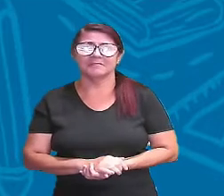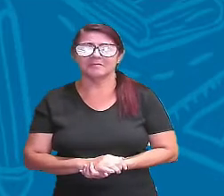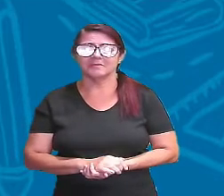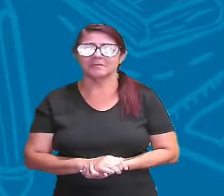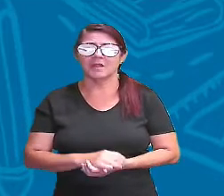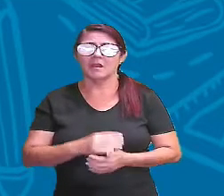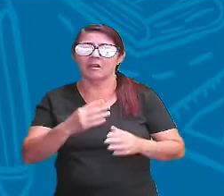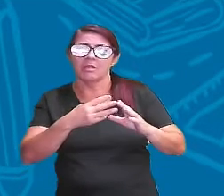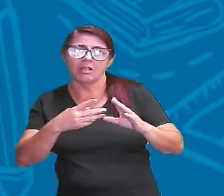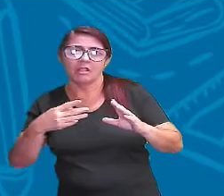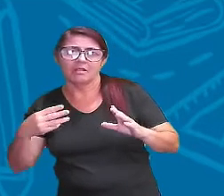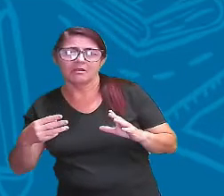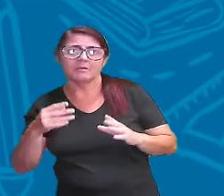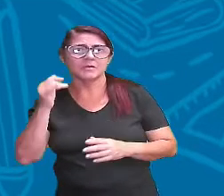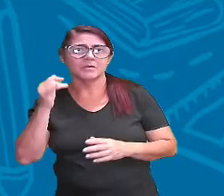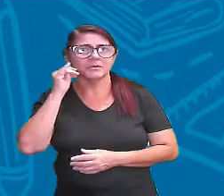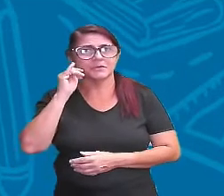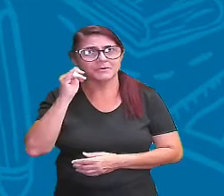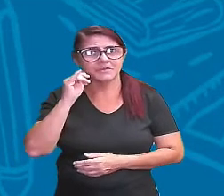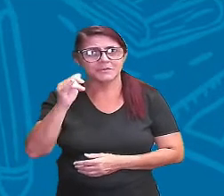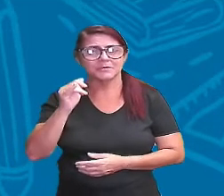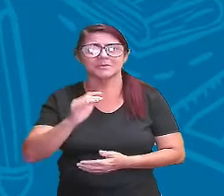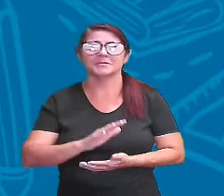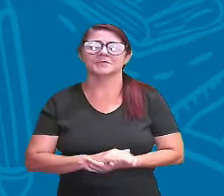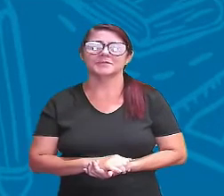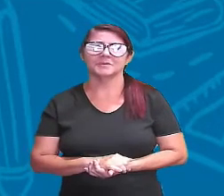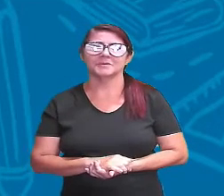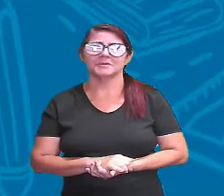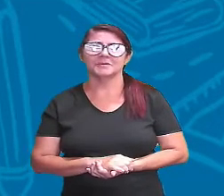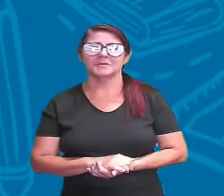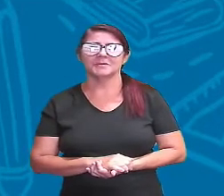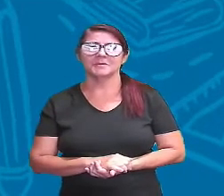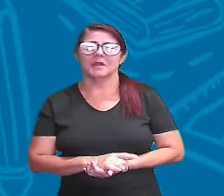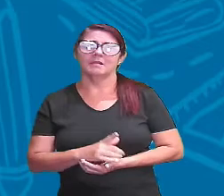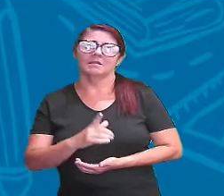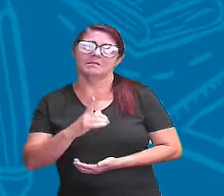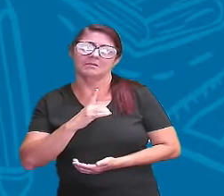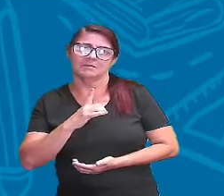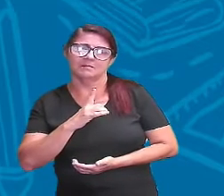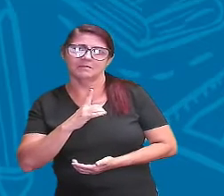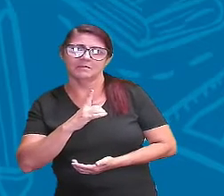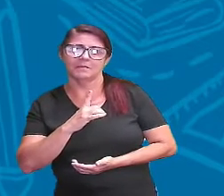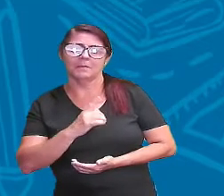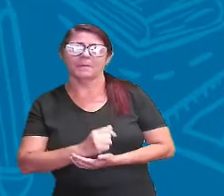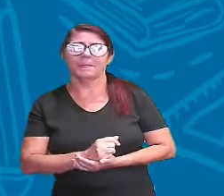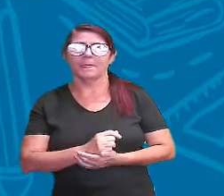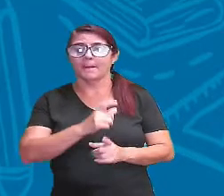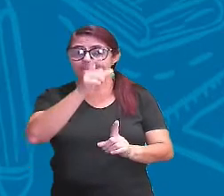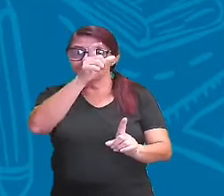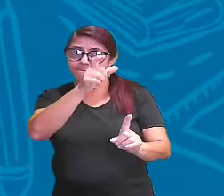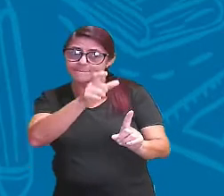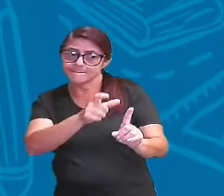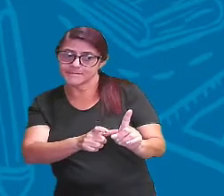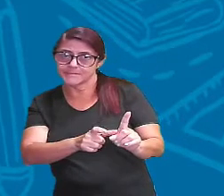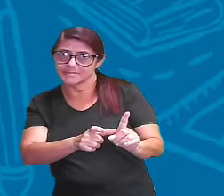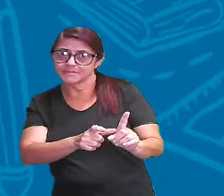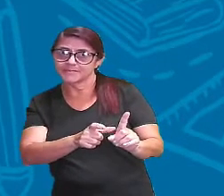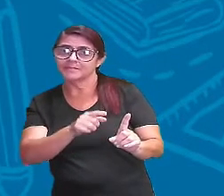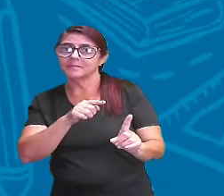Elementos do conto. Vamos lá ver os elementos. Temos aqui, ó, os personagens, né?